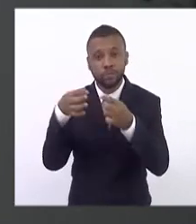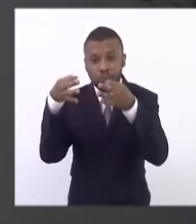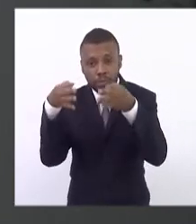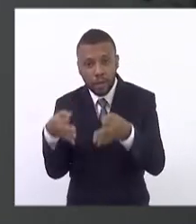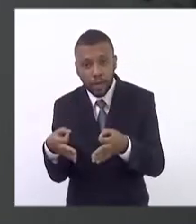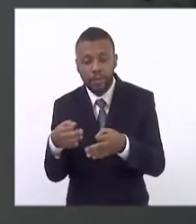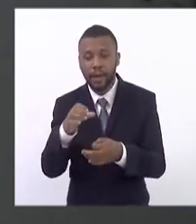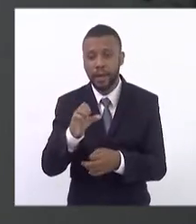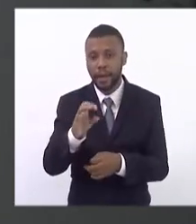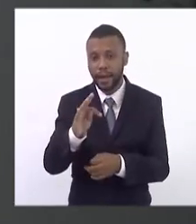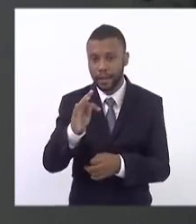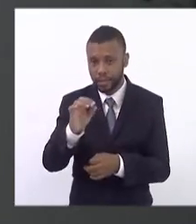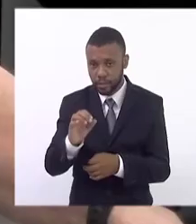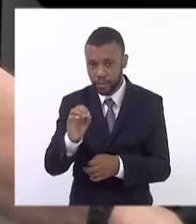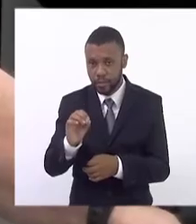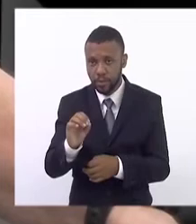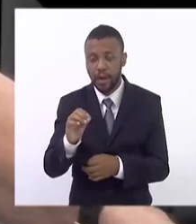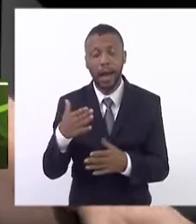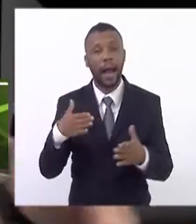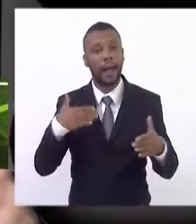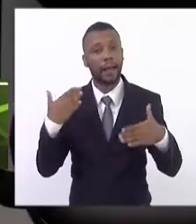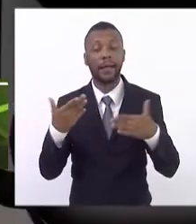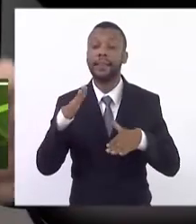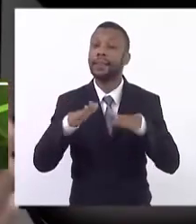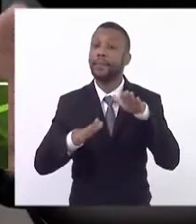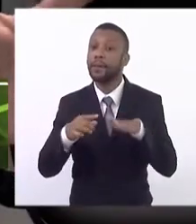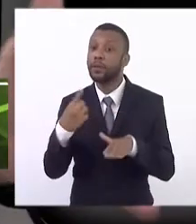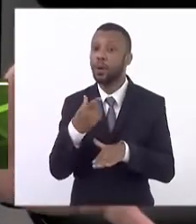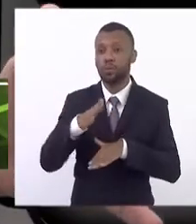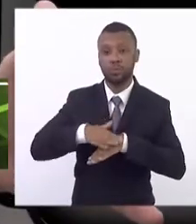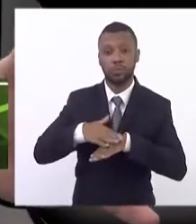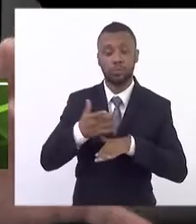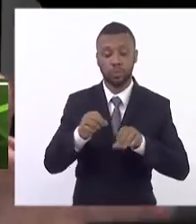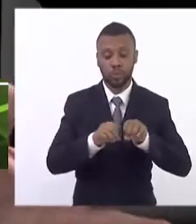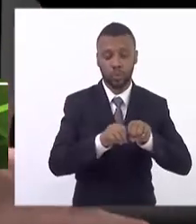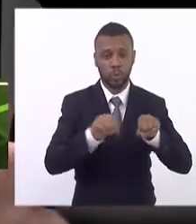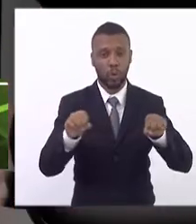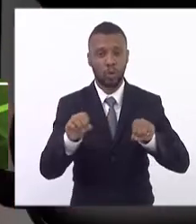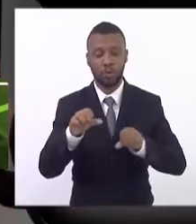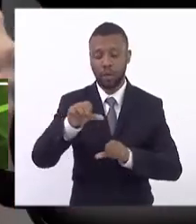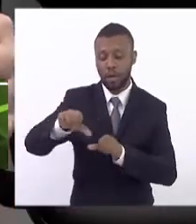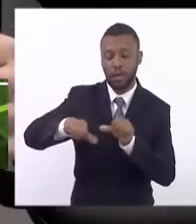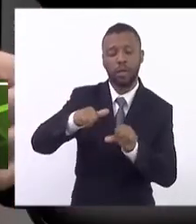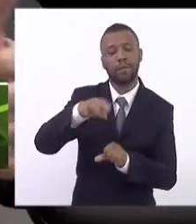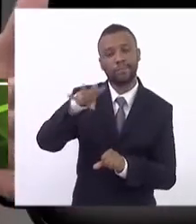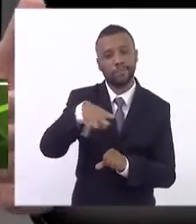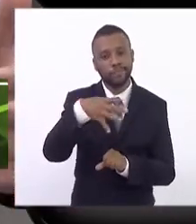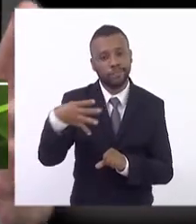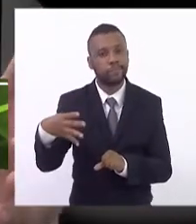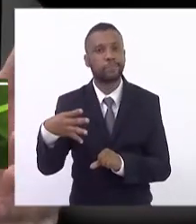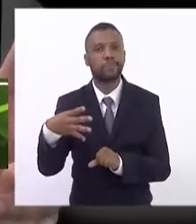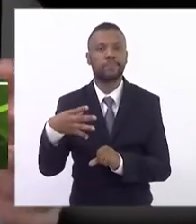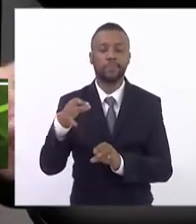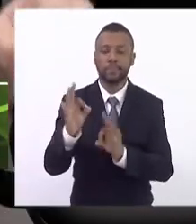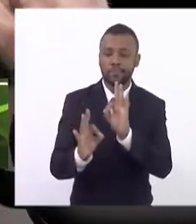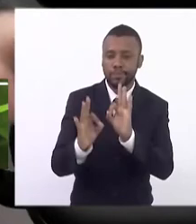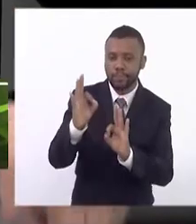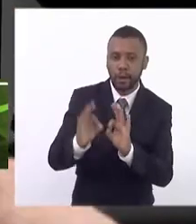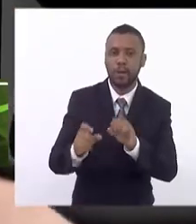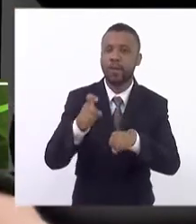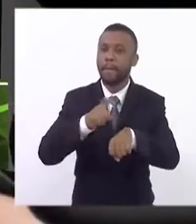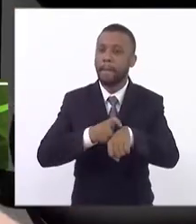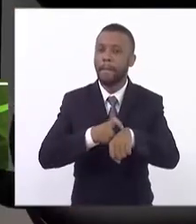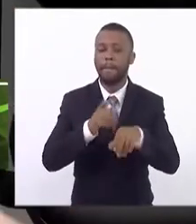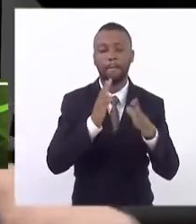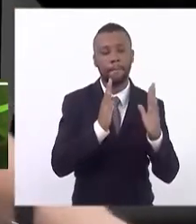Ete Alegria, depende do nosso tronco. Nós mudamos o cronograma, alteramos o cronograma dessa obra